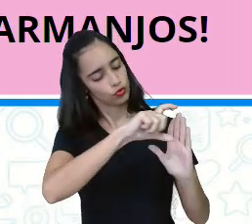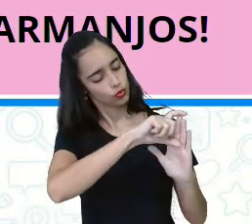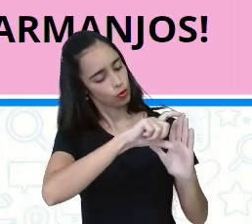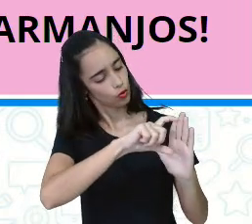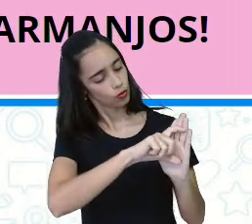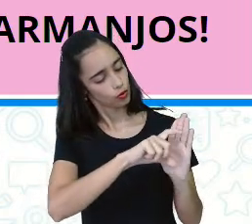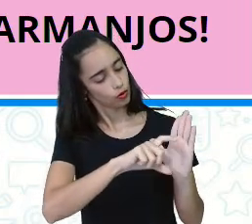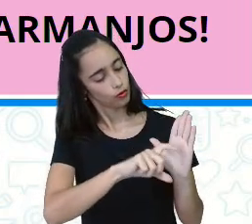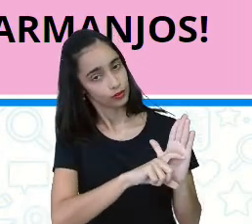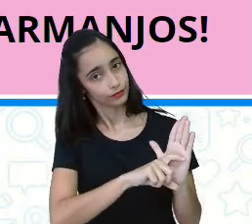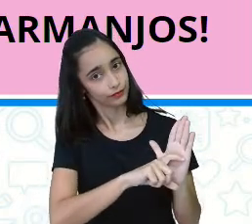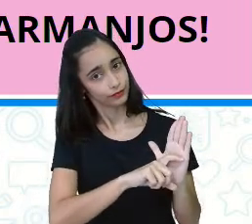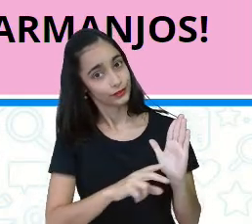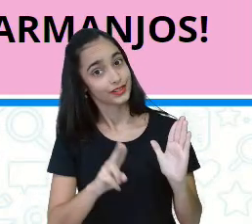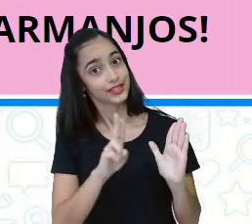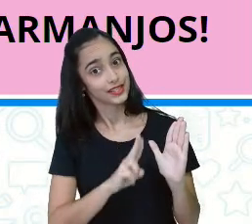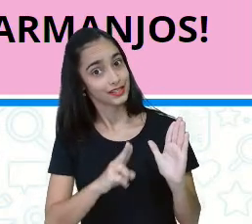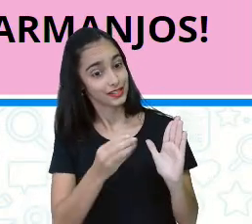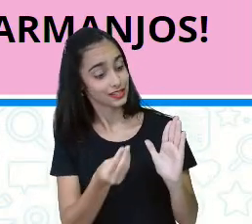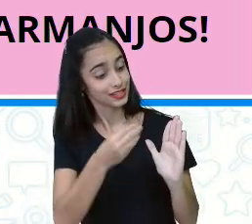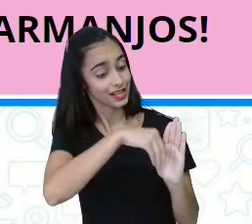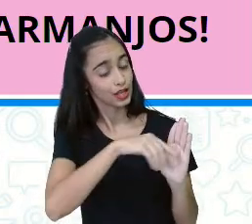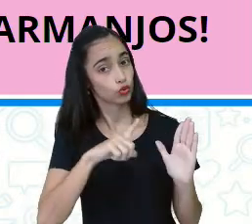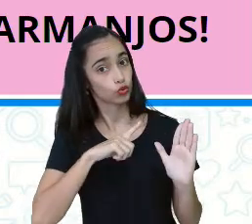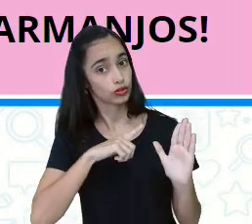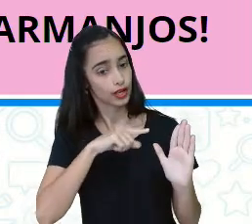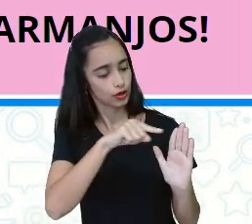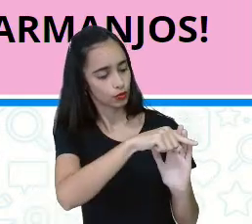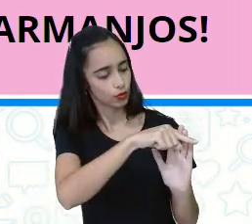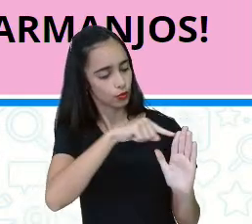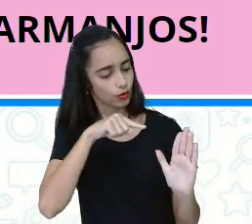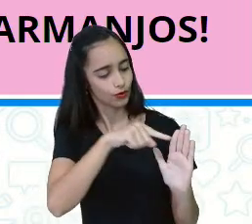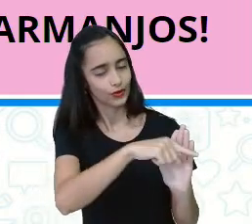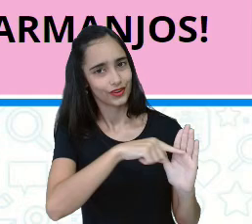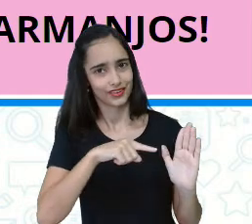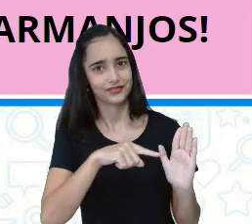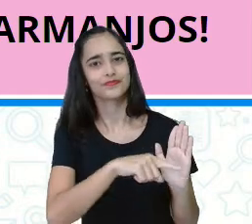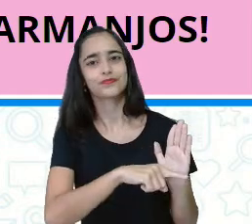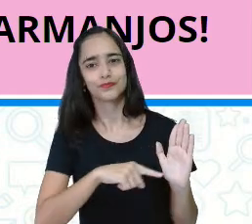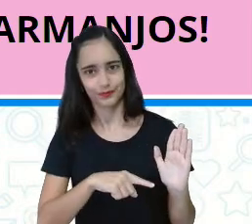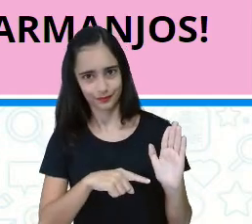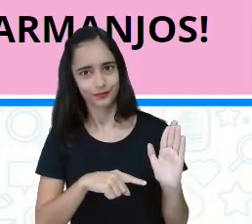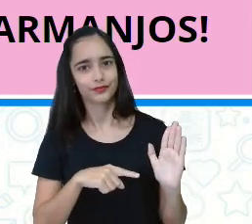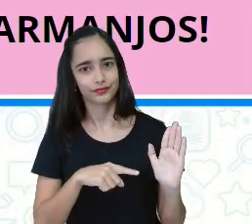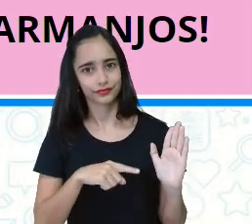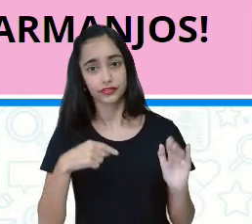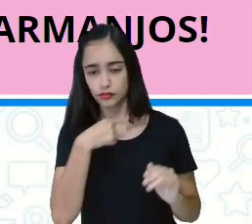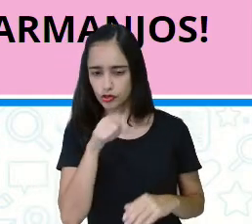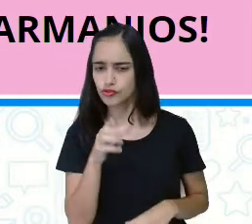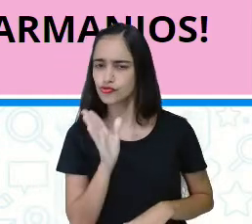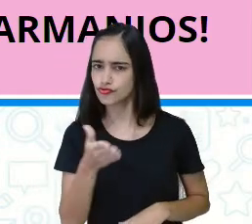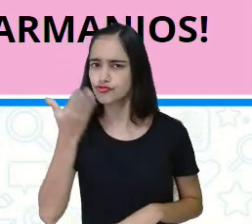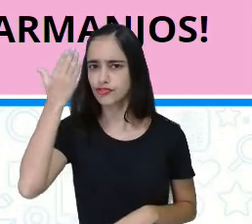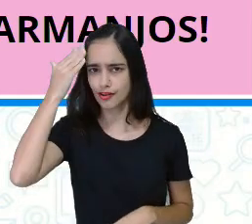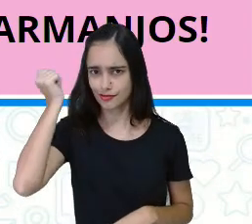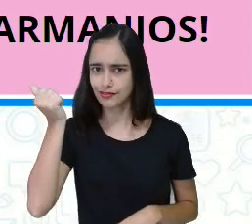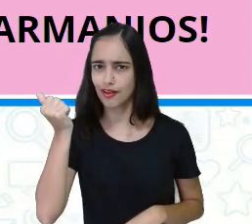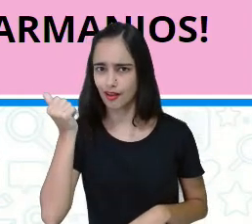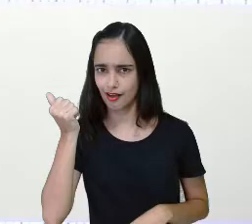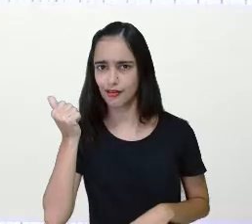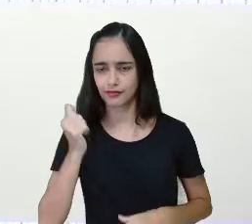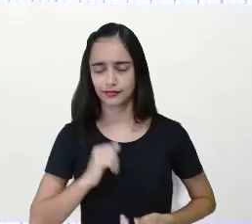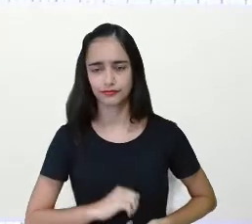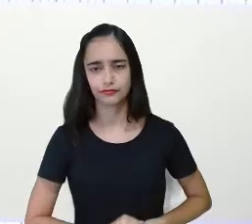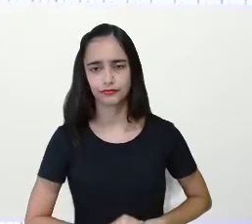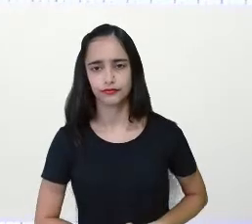são formadas por versos. Você já sabe que verso é cada linha de uma